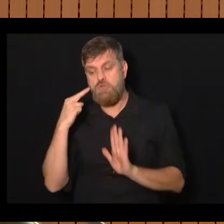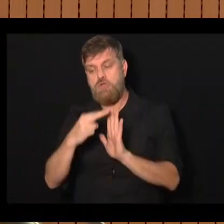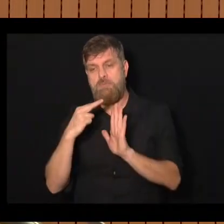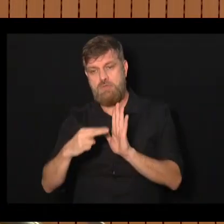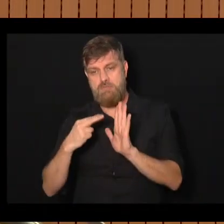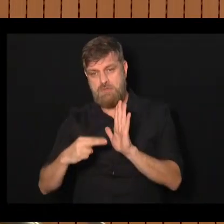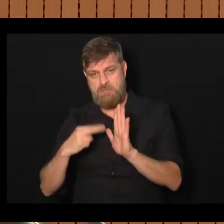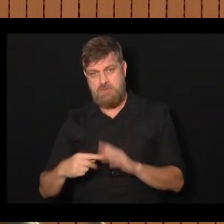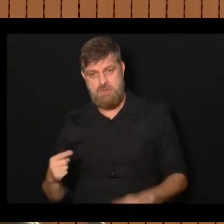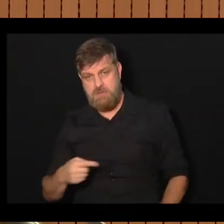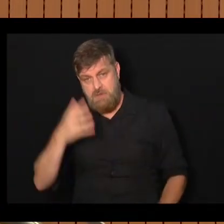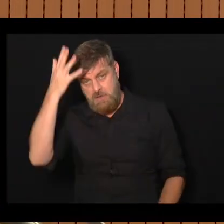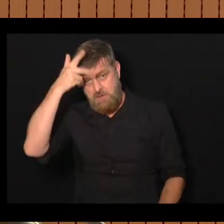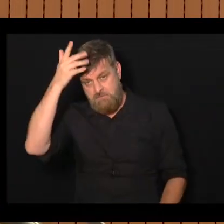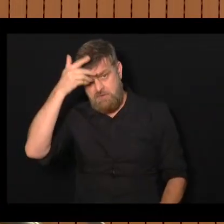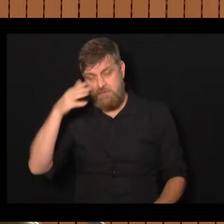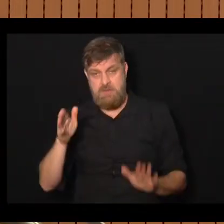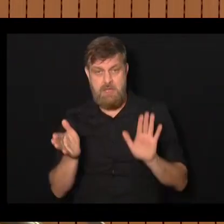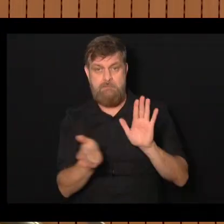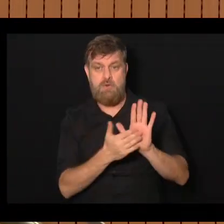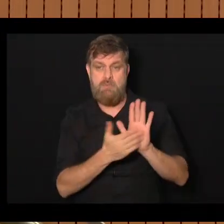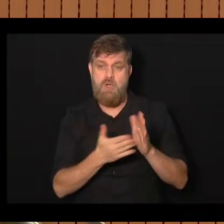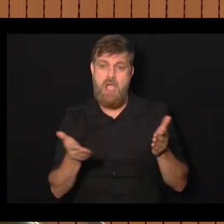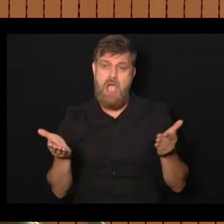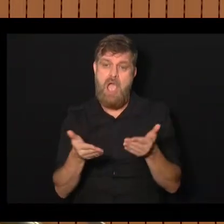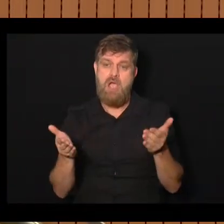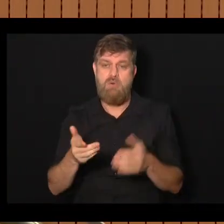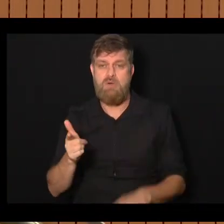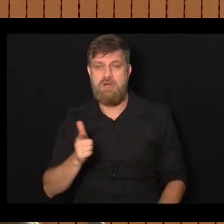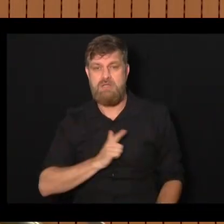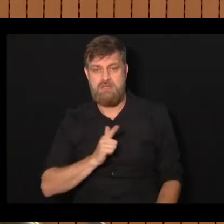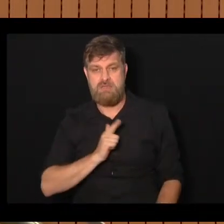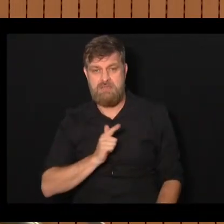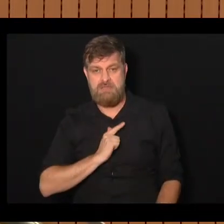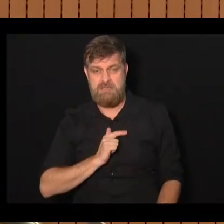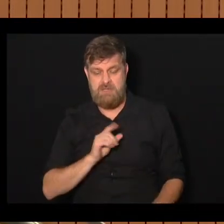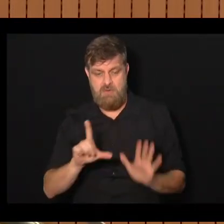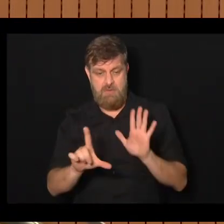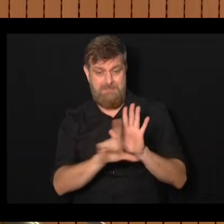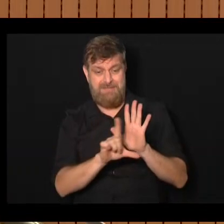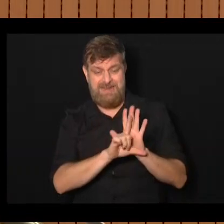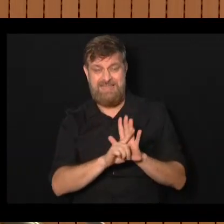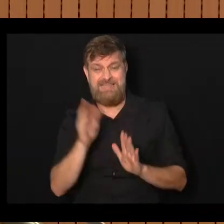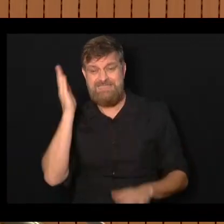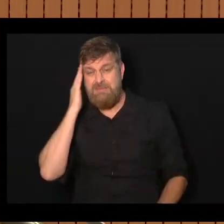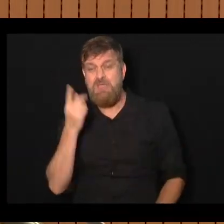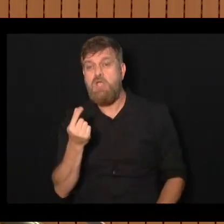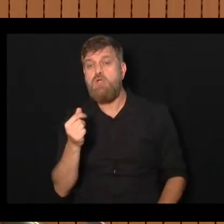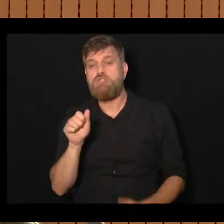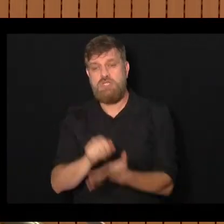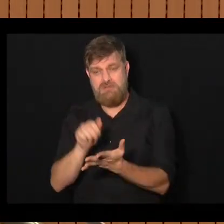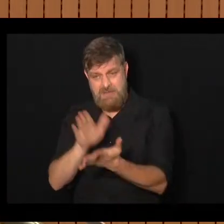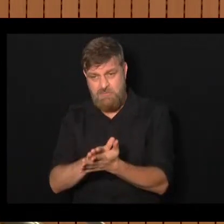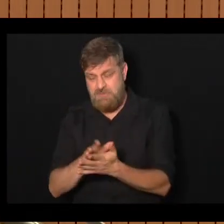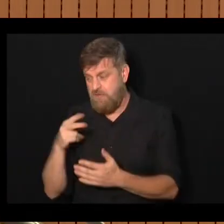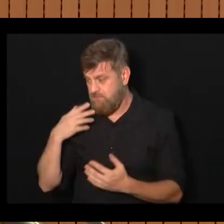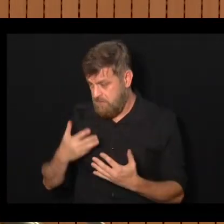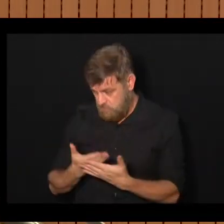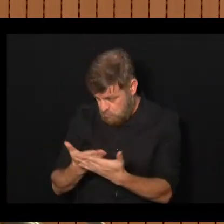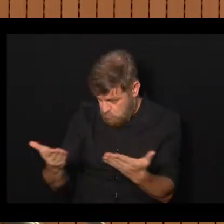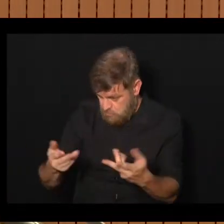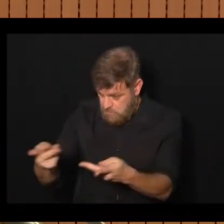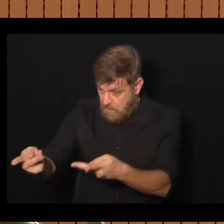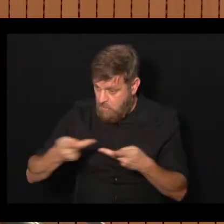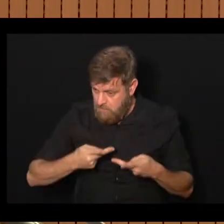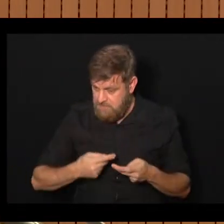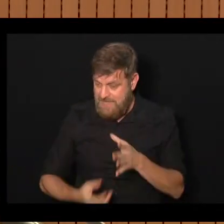vereador Rodrigo da Farmadic, que propôs agora essa lei de transparência de das multas, e convidar também os demais vereadores que